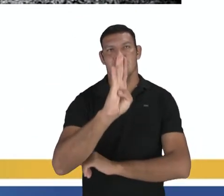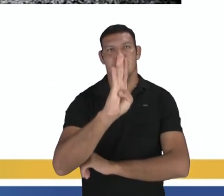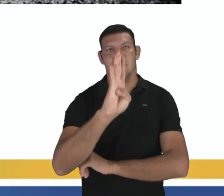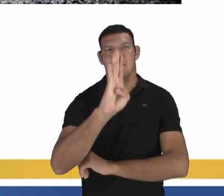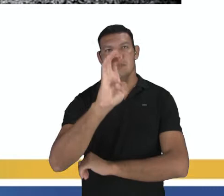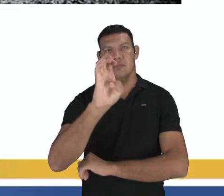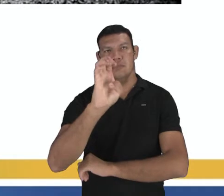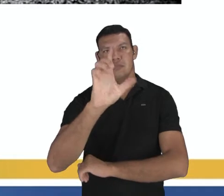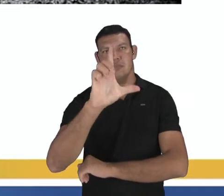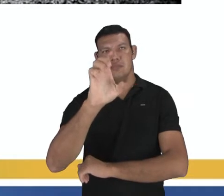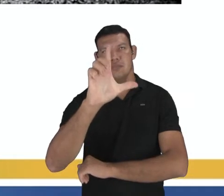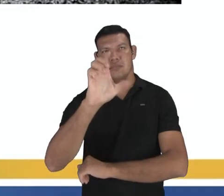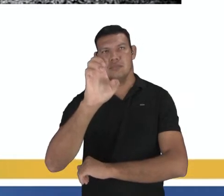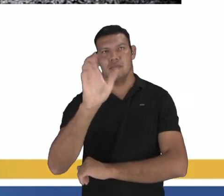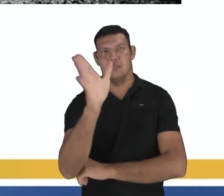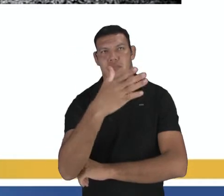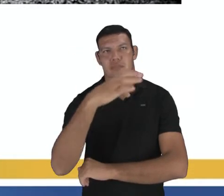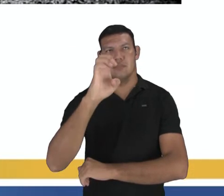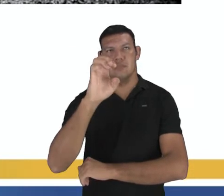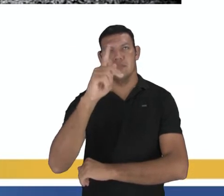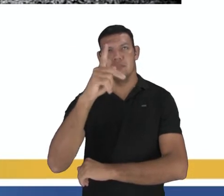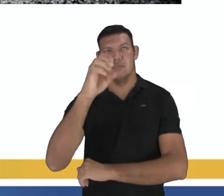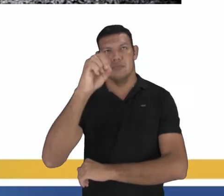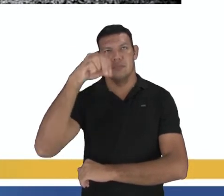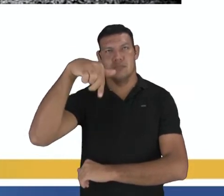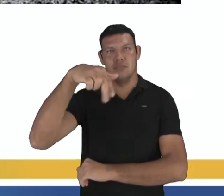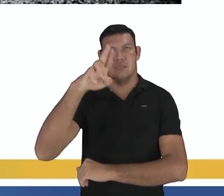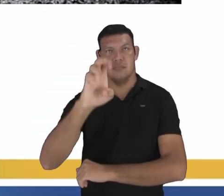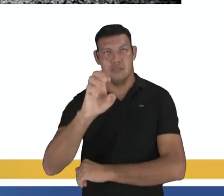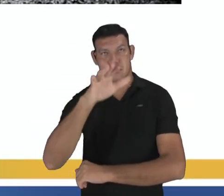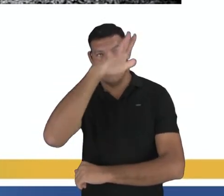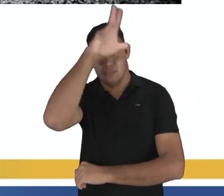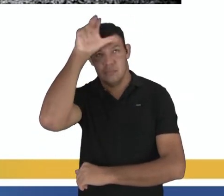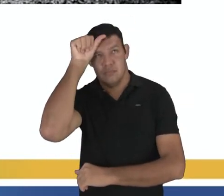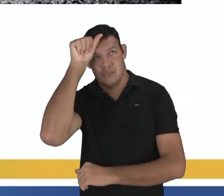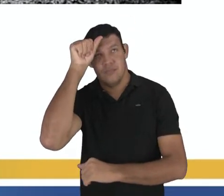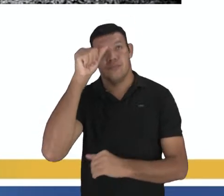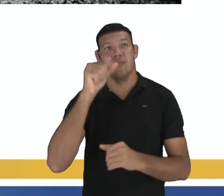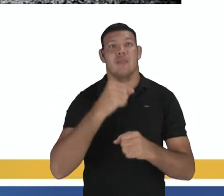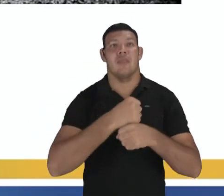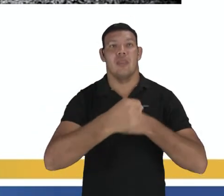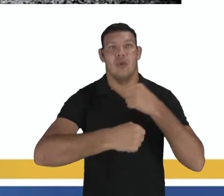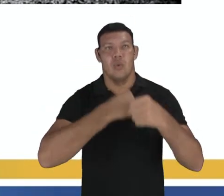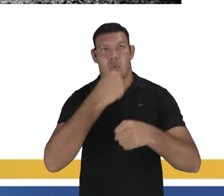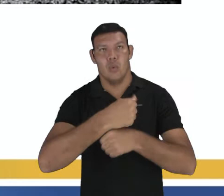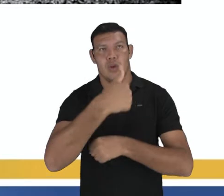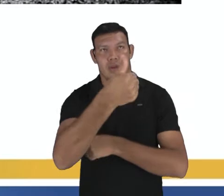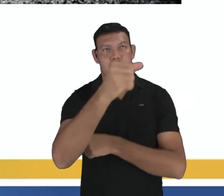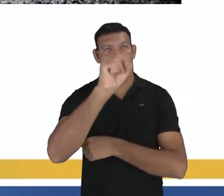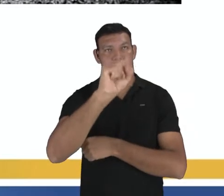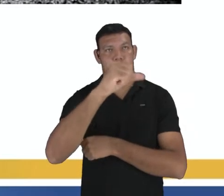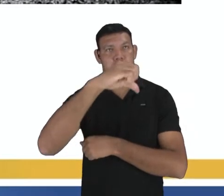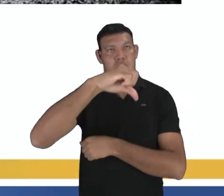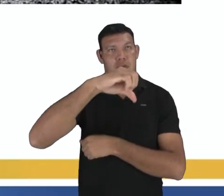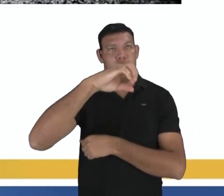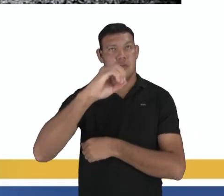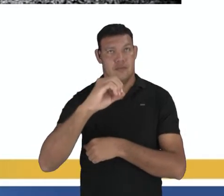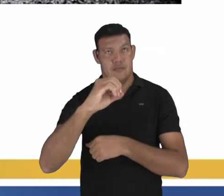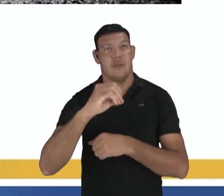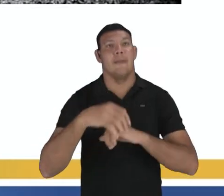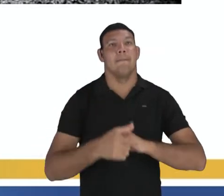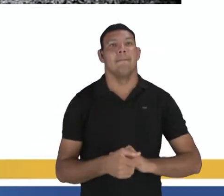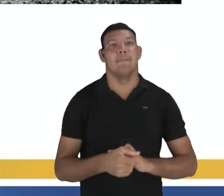né? Que vai de 1890 a 1920. O que acontece? Cidades como Manaus, Porto Velho e